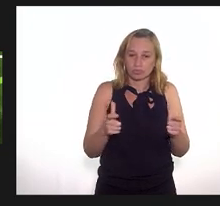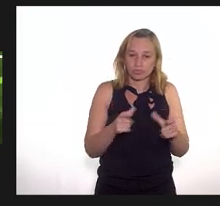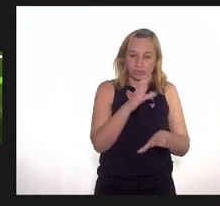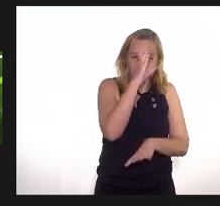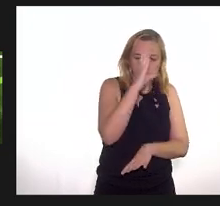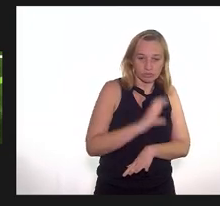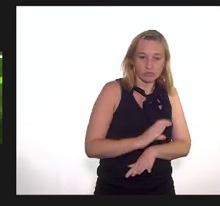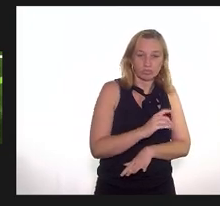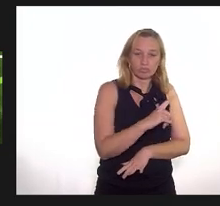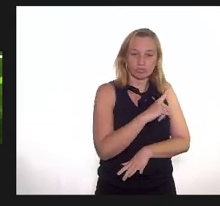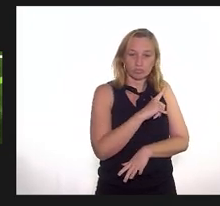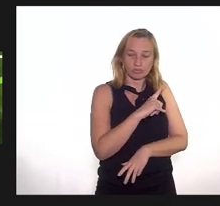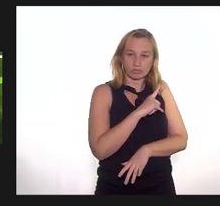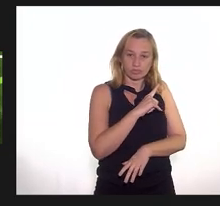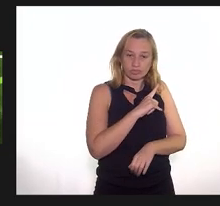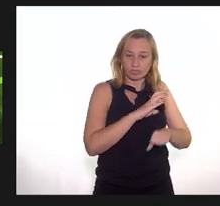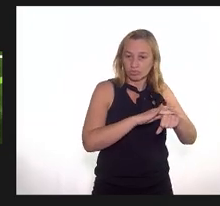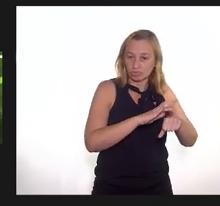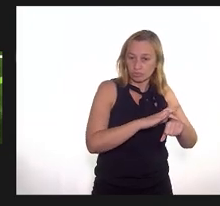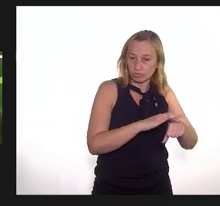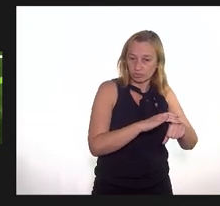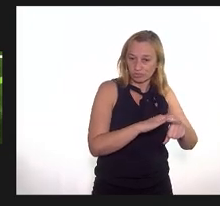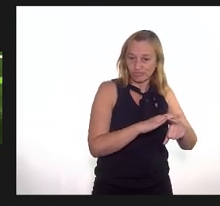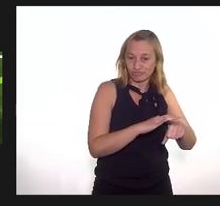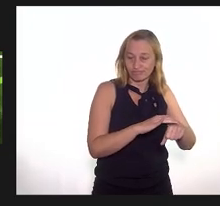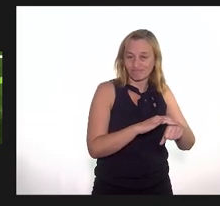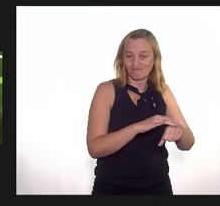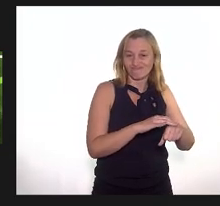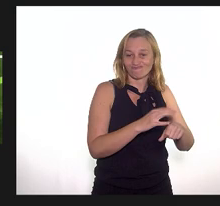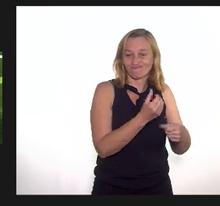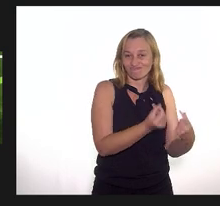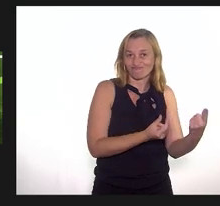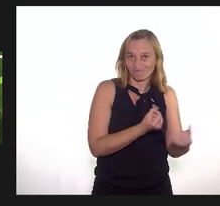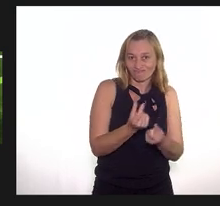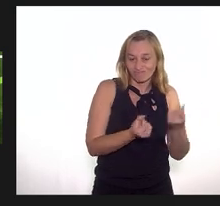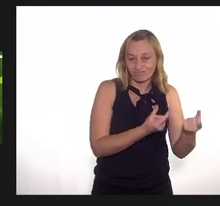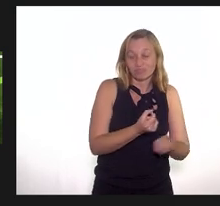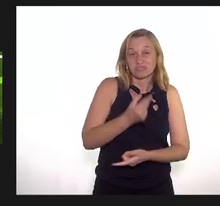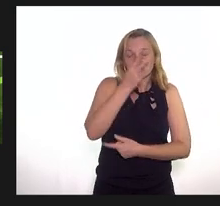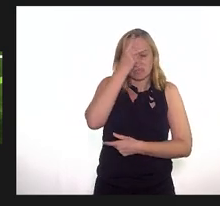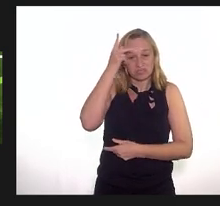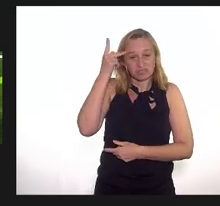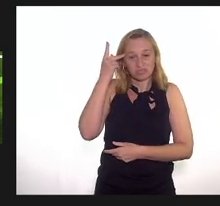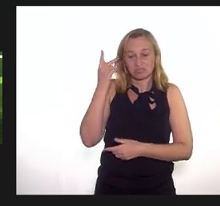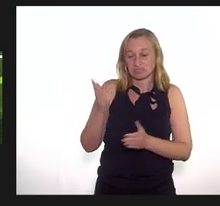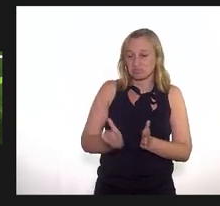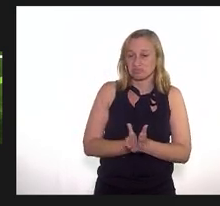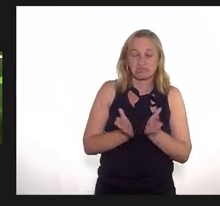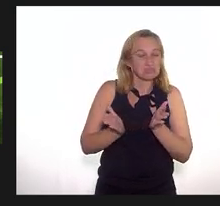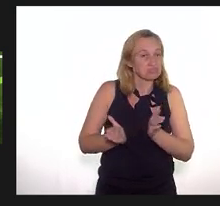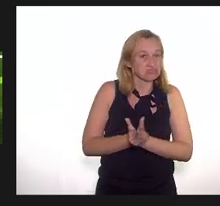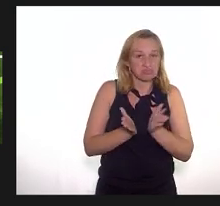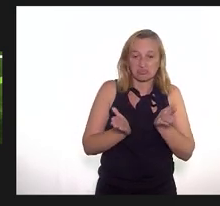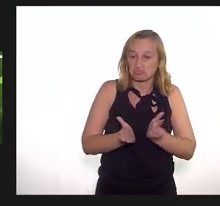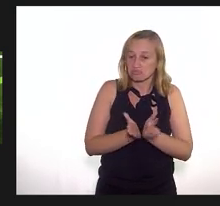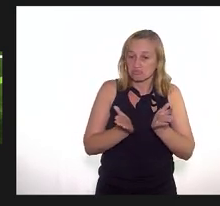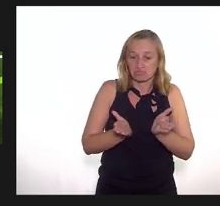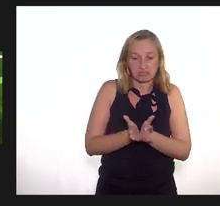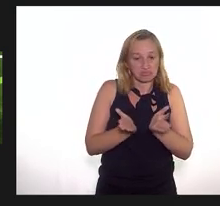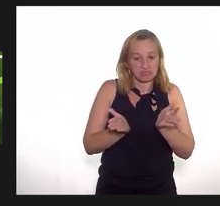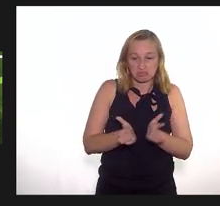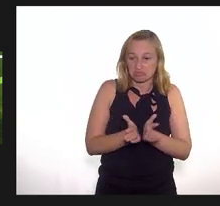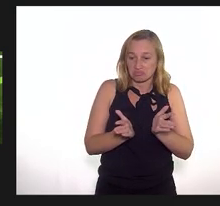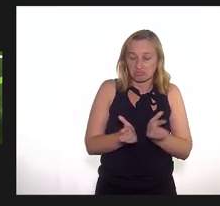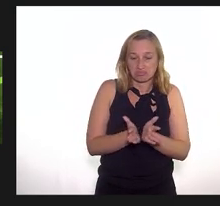têm essa enfermidade, essa doença, são pessoas que não têm condições de